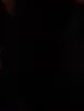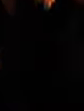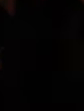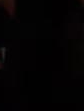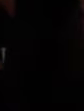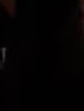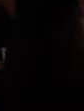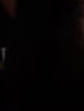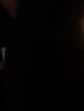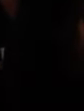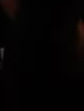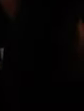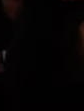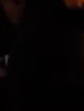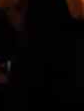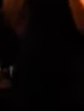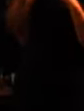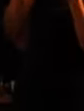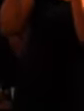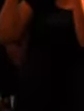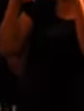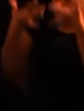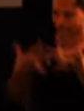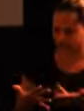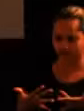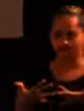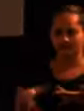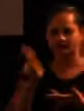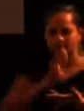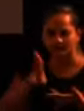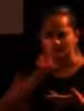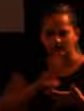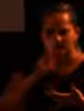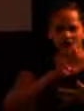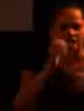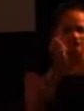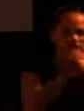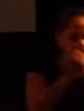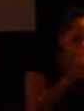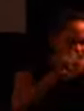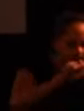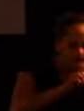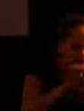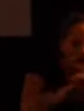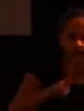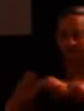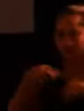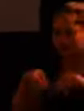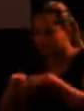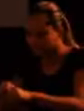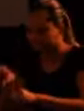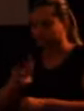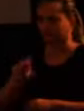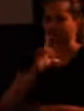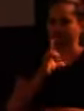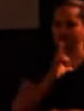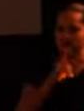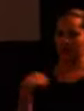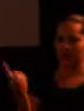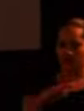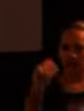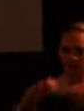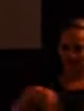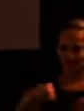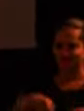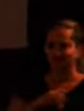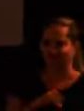título que fala das atividades, o título que fala das ocupações, do parcelamento, mas depois, na prática, a gente precisa reunir esse monte de informações